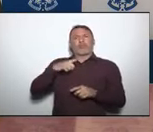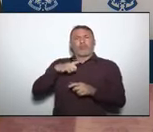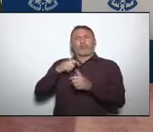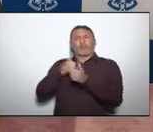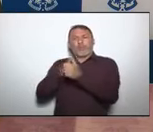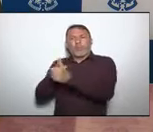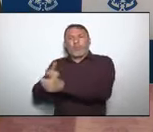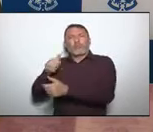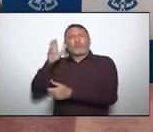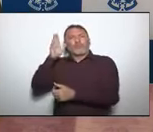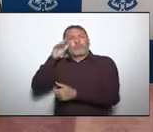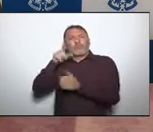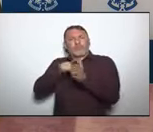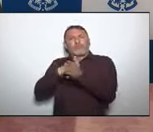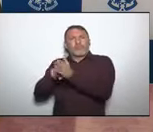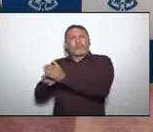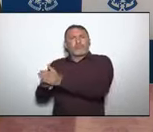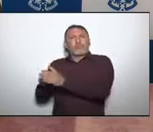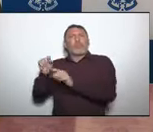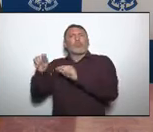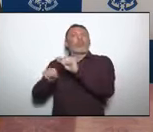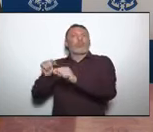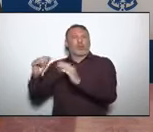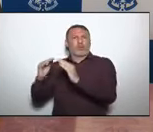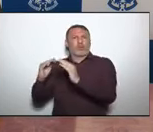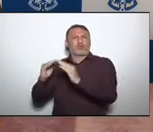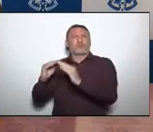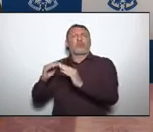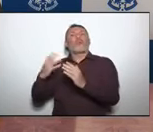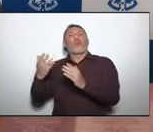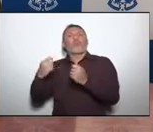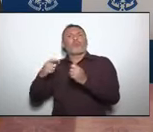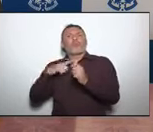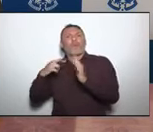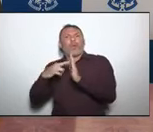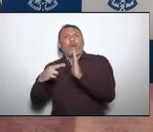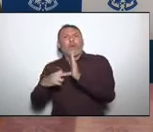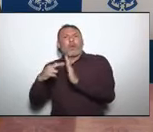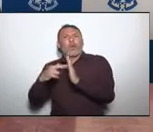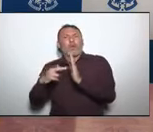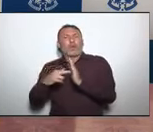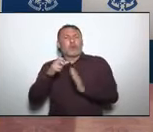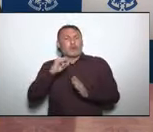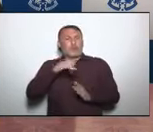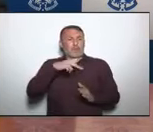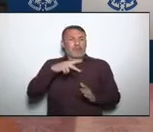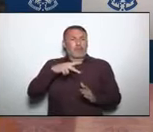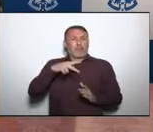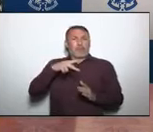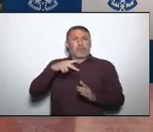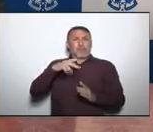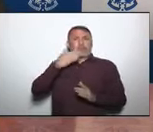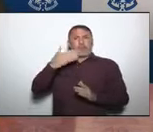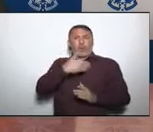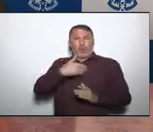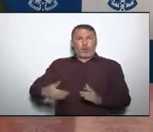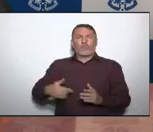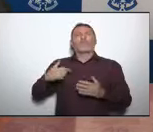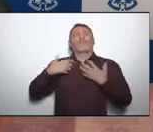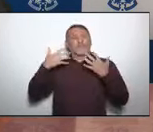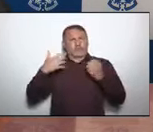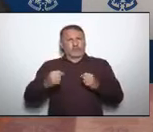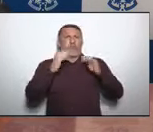E o procedimento tiver que ser adotado por recomendação do Ministério Público, nós vamos adotar, mas grande